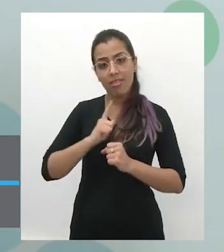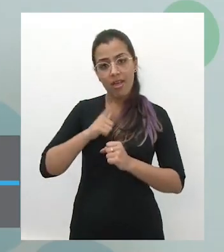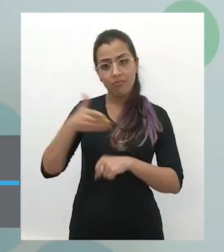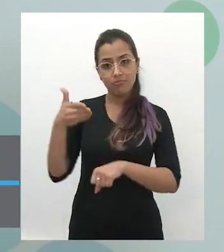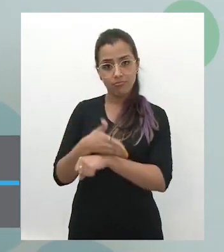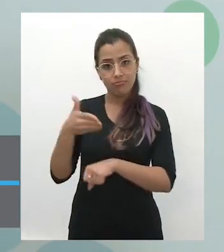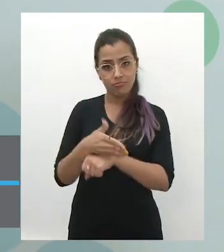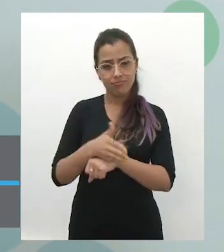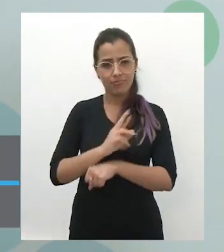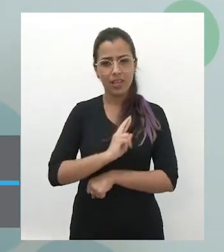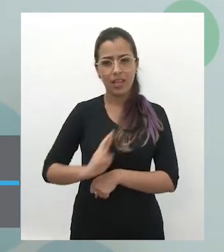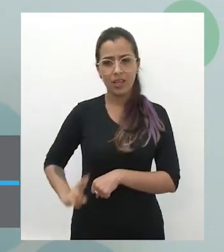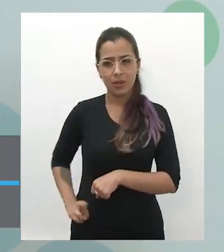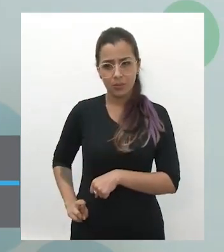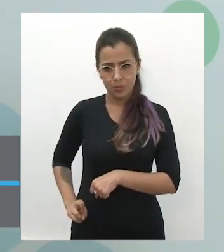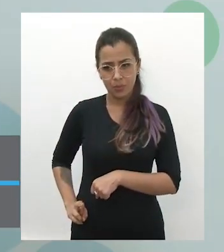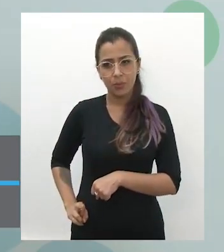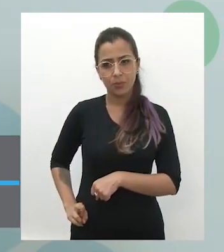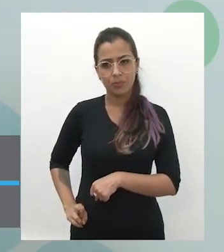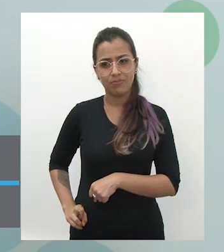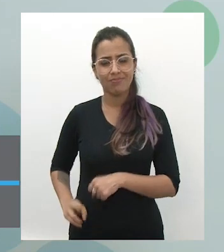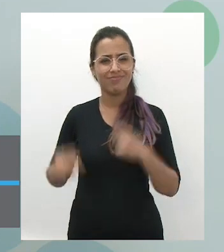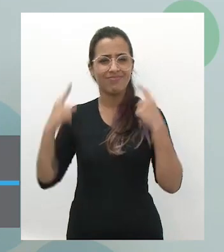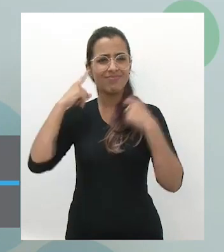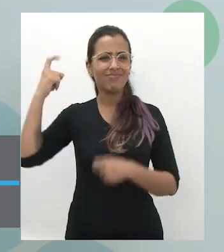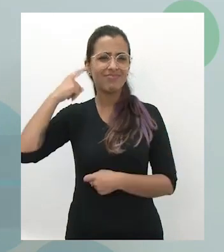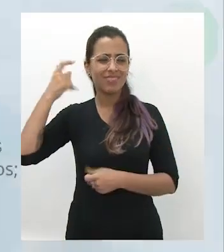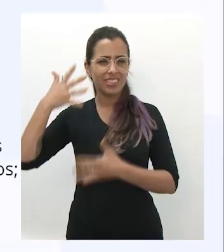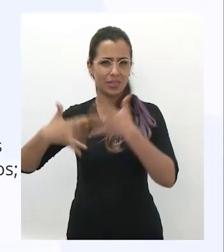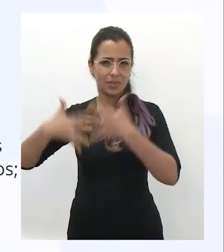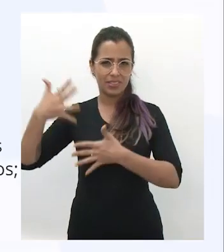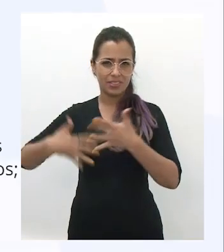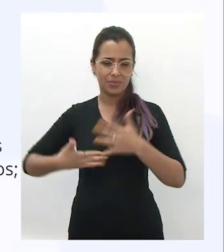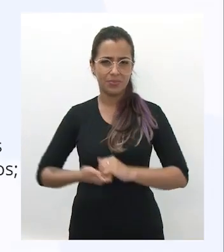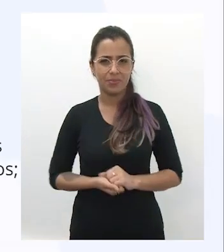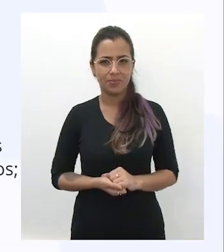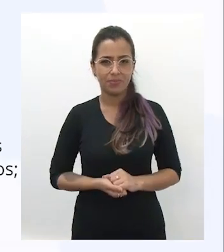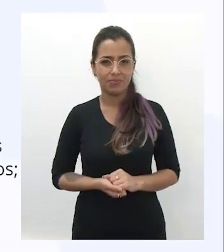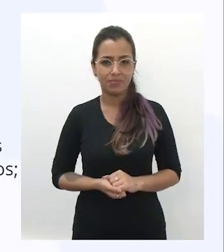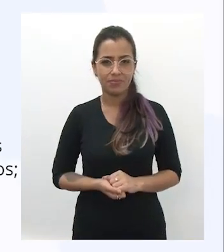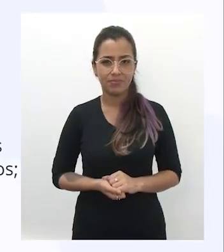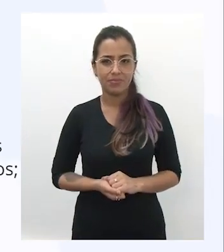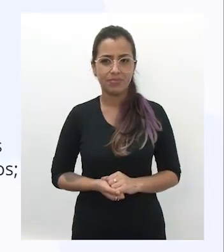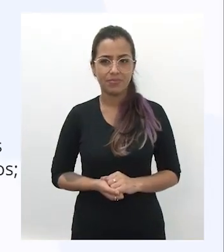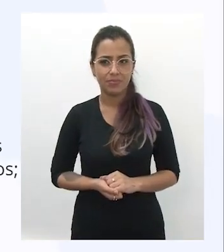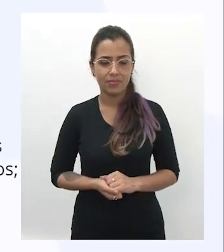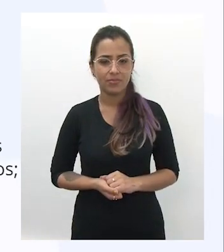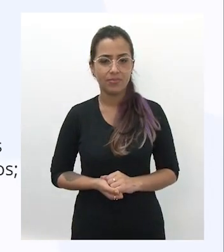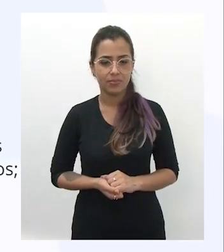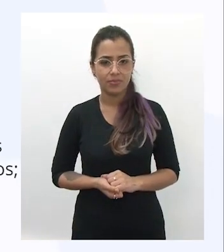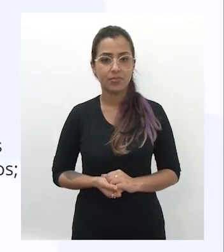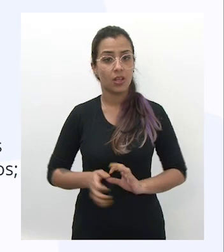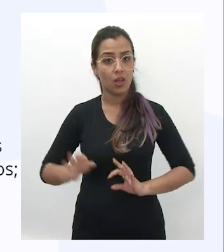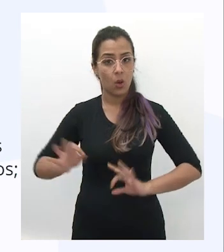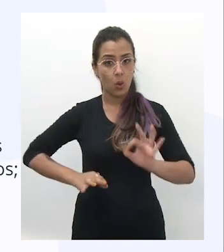então vamos ver como que era a organização social neste período. Olha aí na tela para vocês. Organização social da